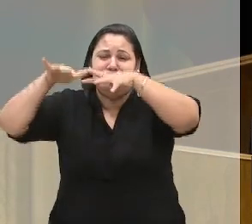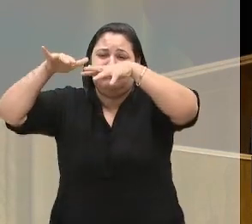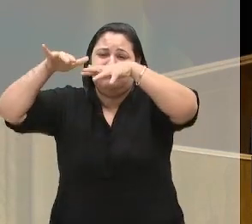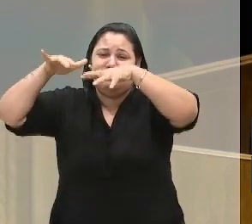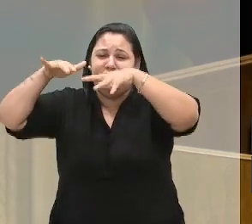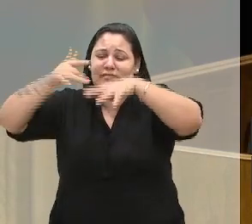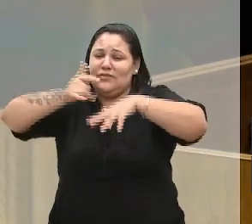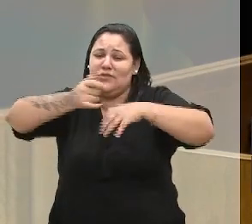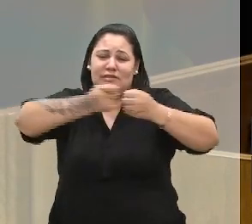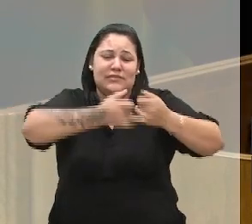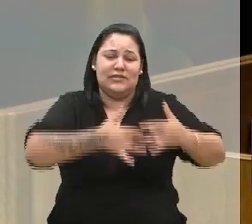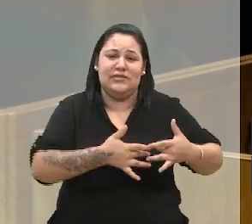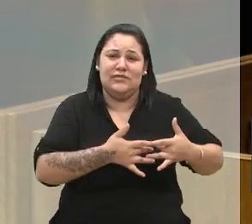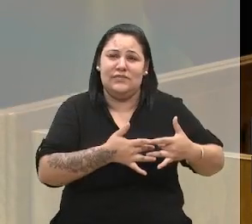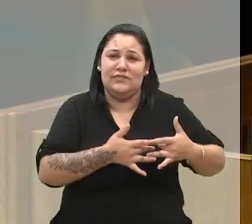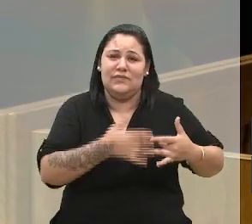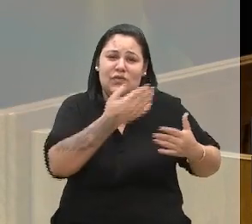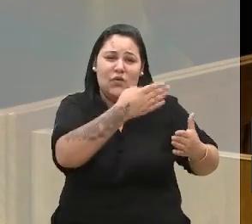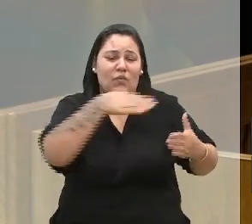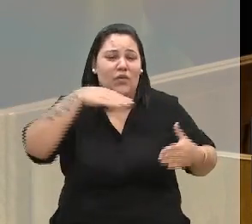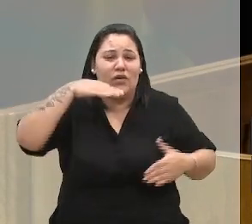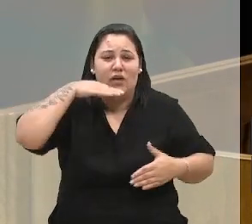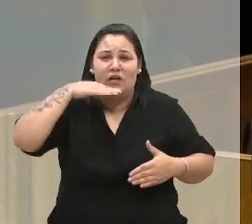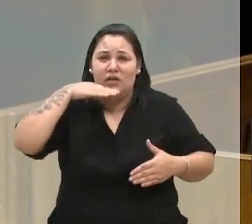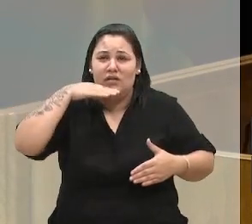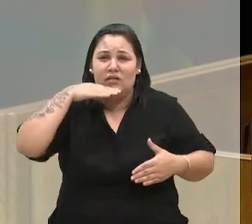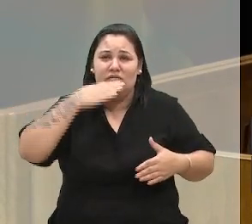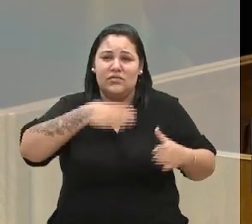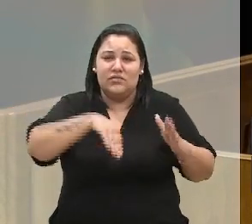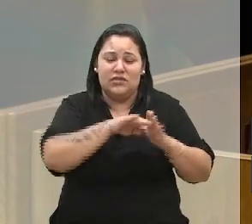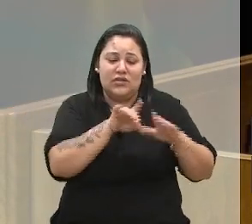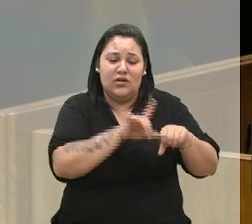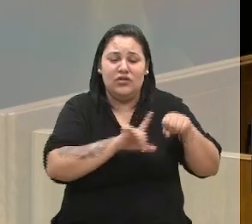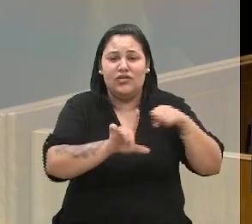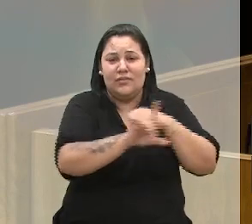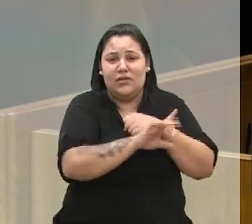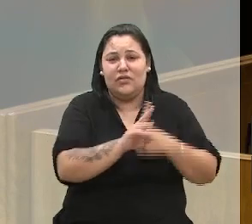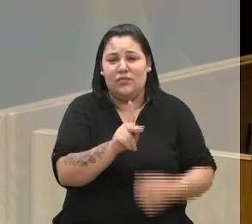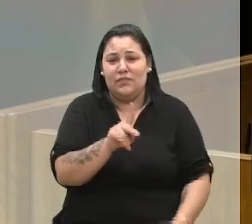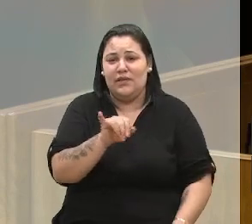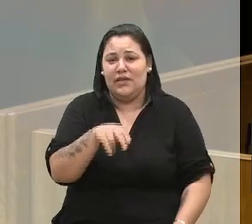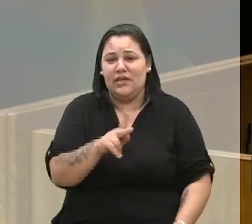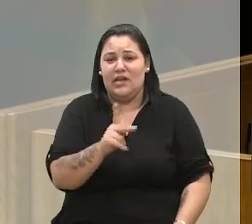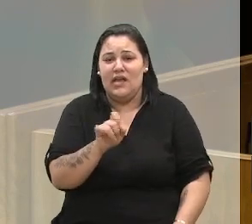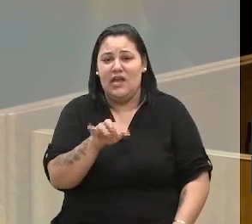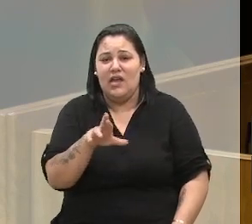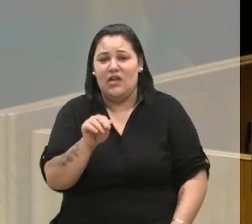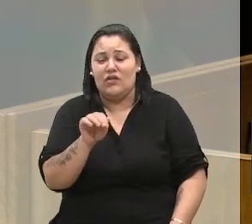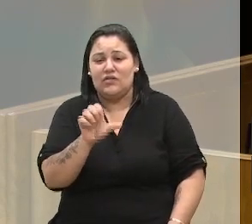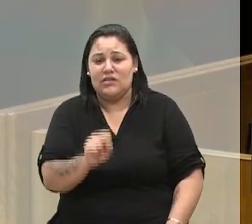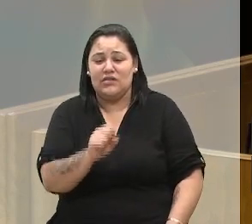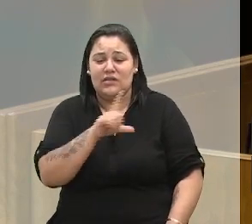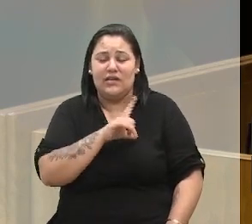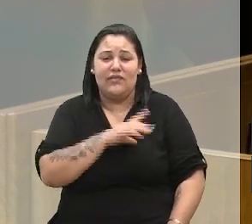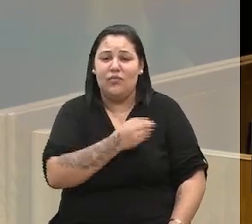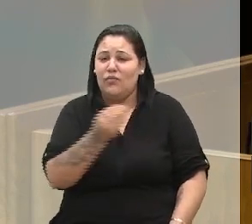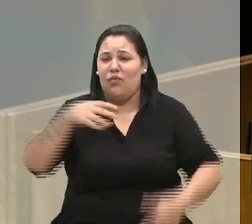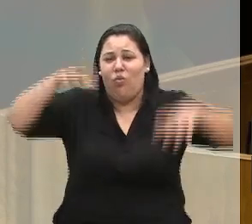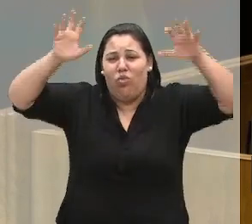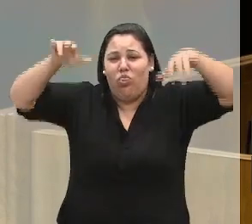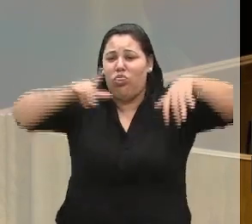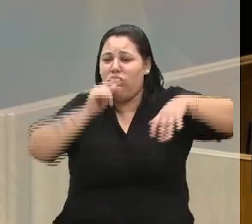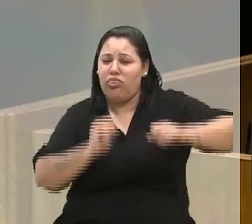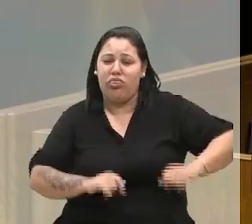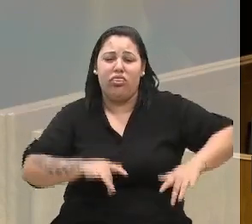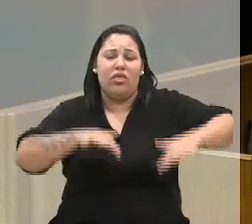colega Bortola trouxe aqui o loteamento Pinheiros. Boa tarde, vereador. Nós tivemos tantos e tantos alagamentos. Então, tomara